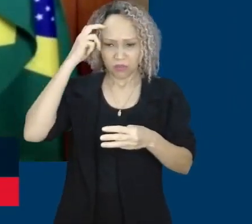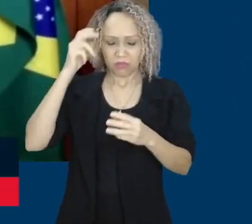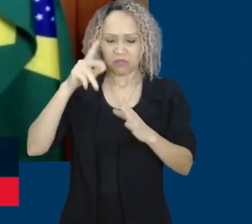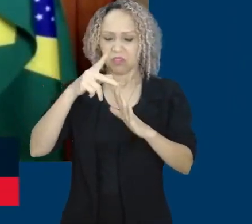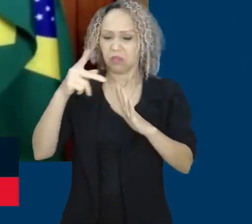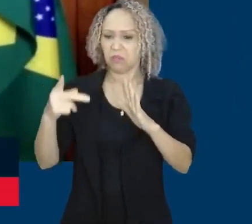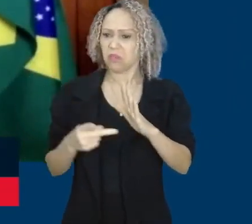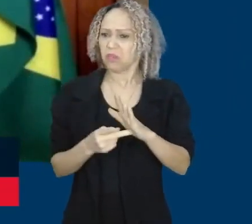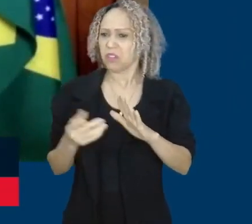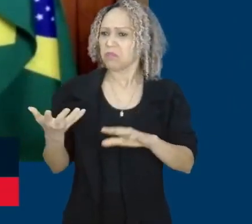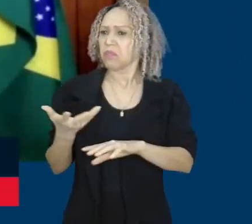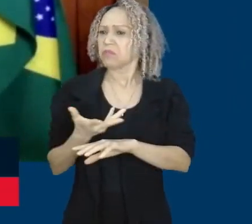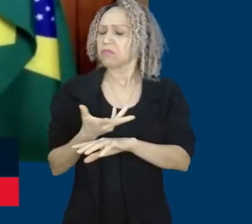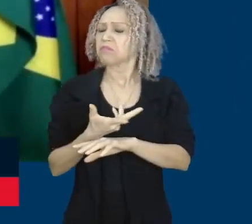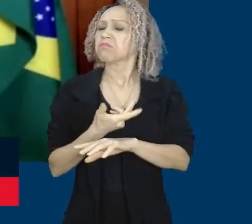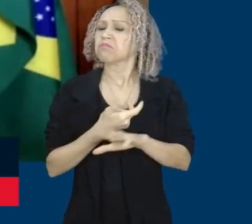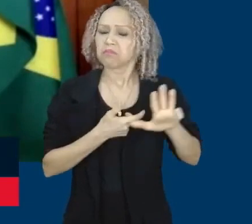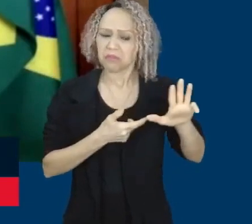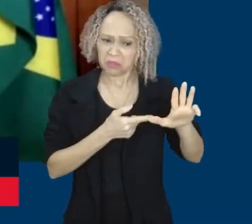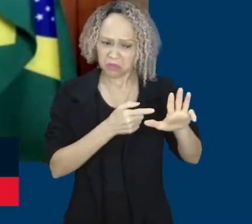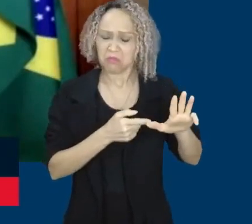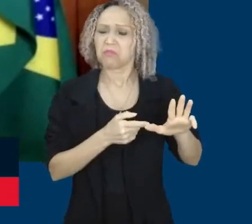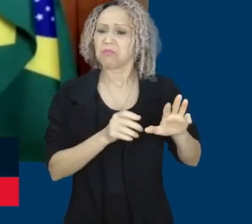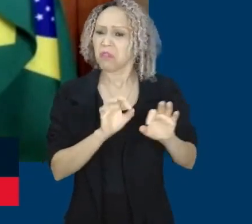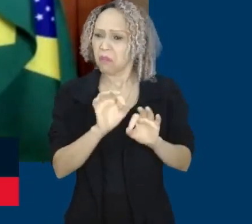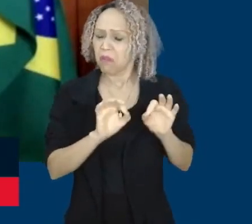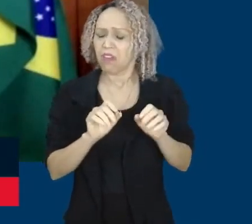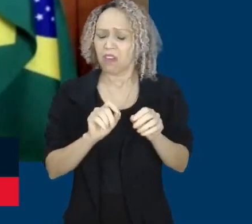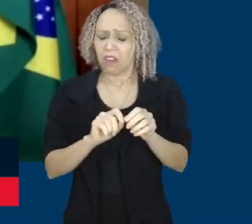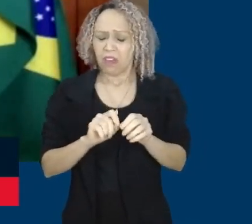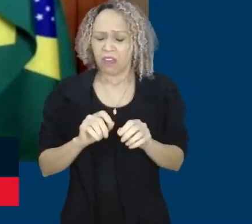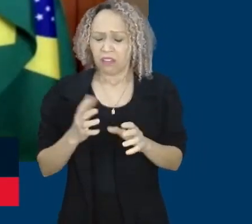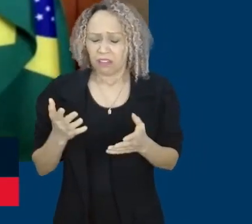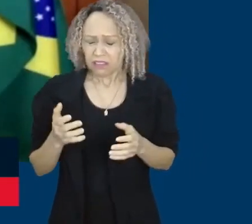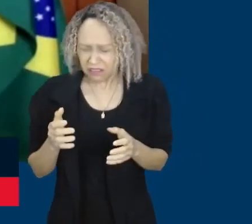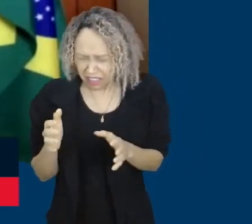que o presidente Lula fez, que são os pontos, né, de cultura,